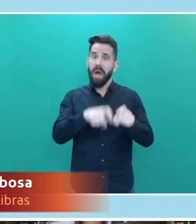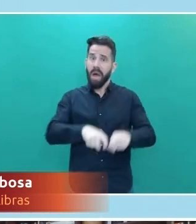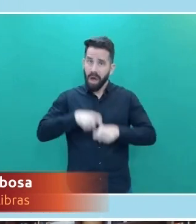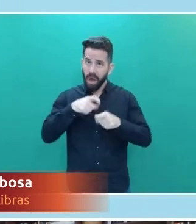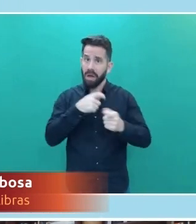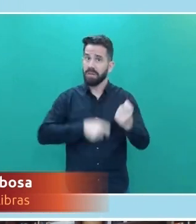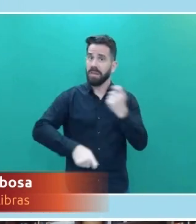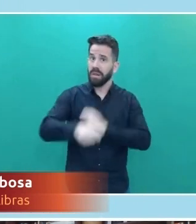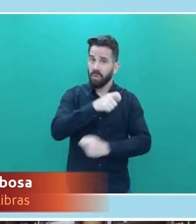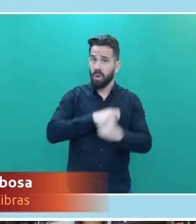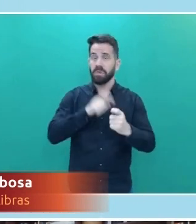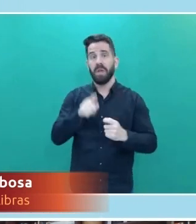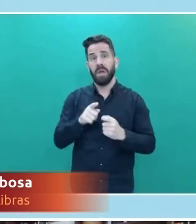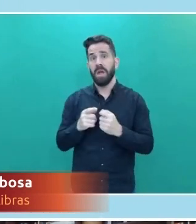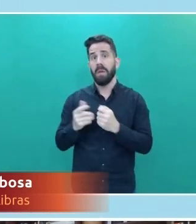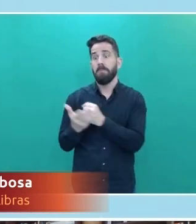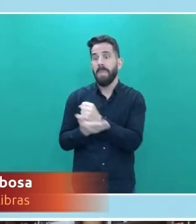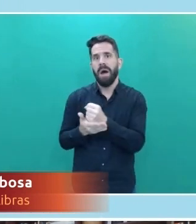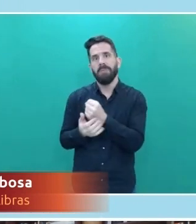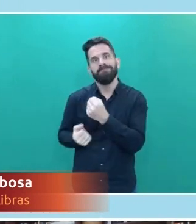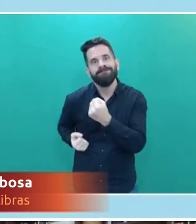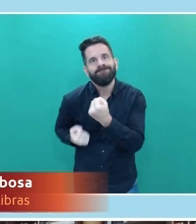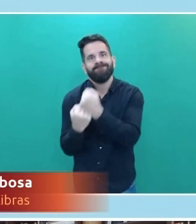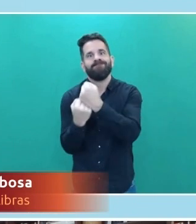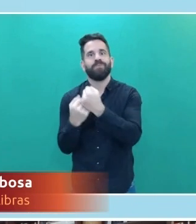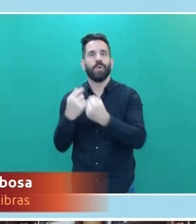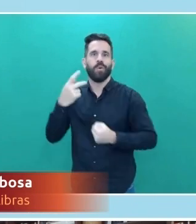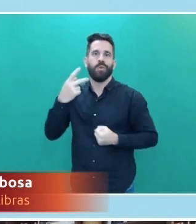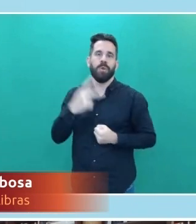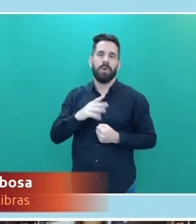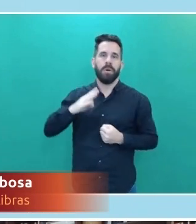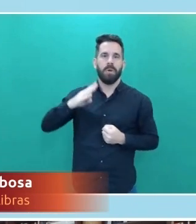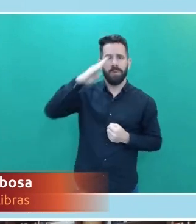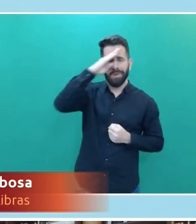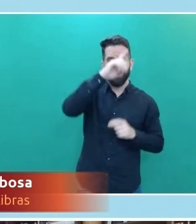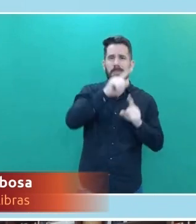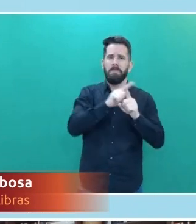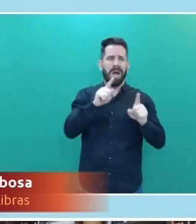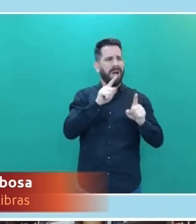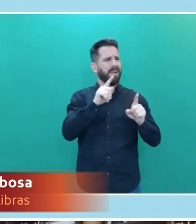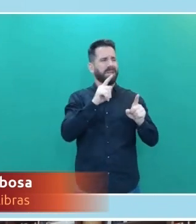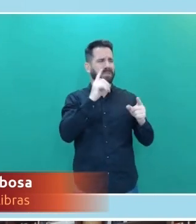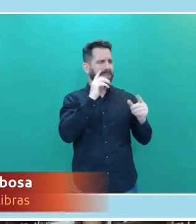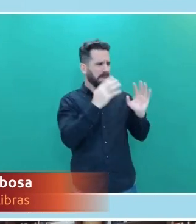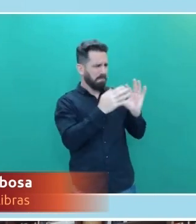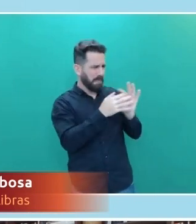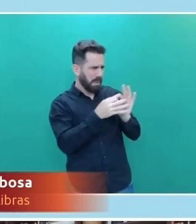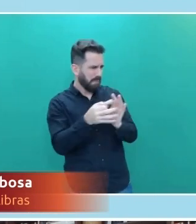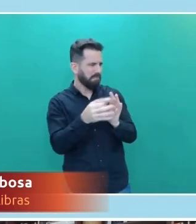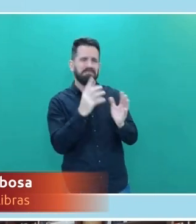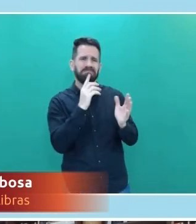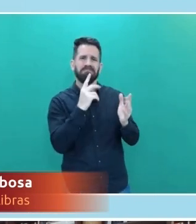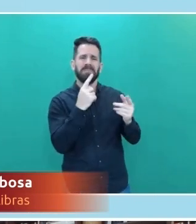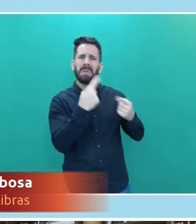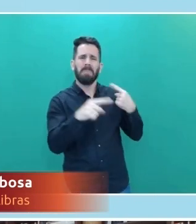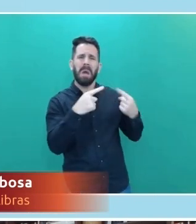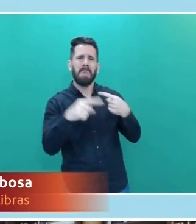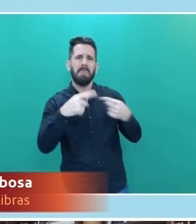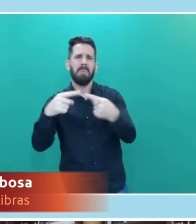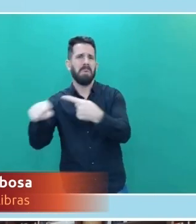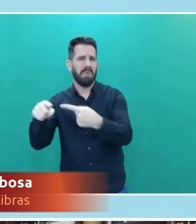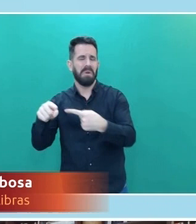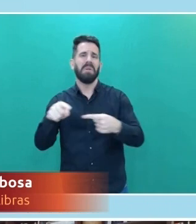do Bolsonaro. Então, uma política externa extremamente errática, muito discursiva e para um